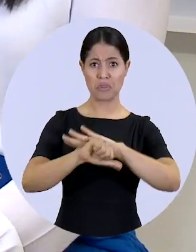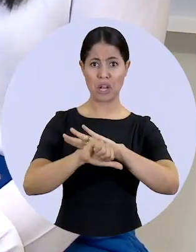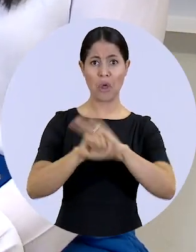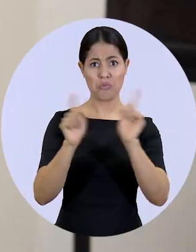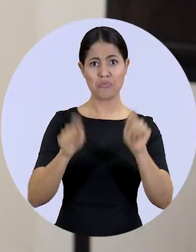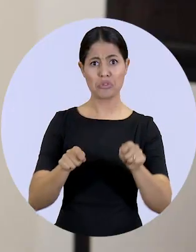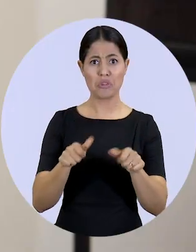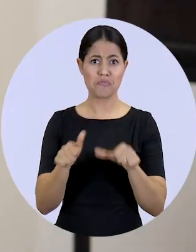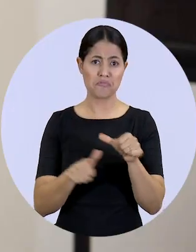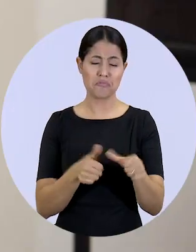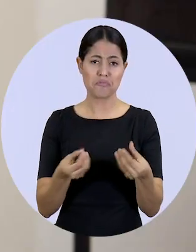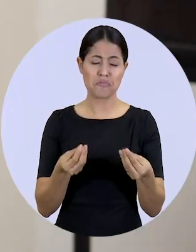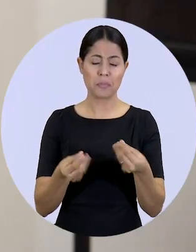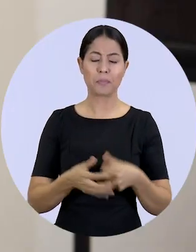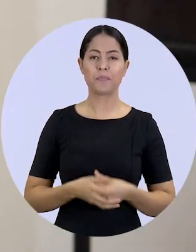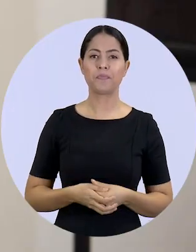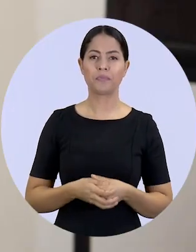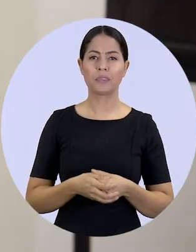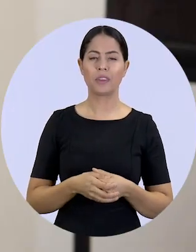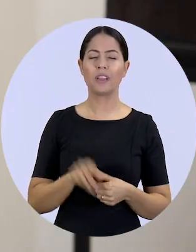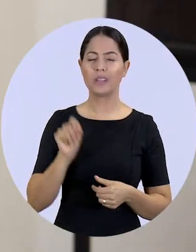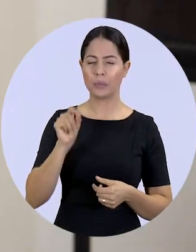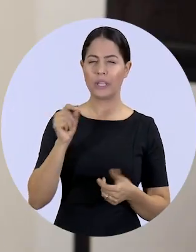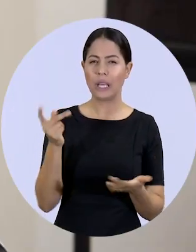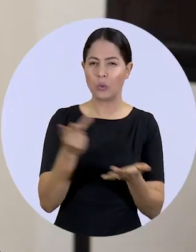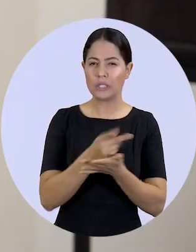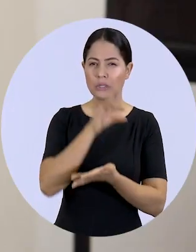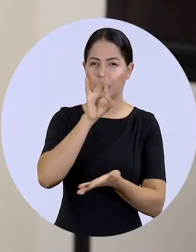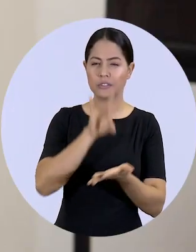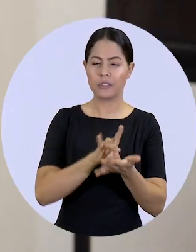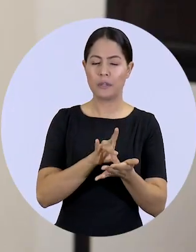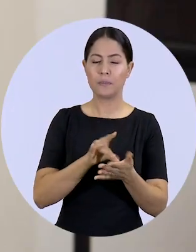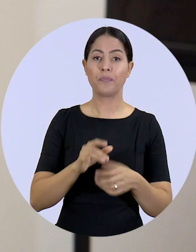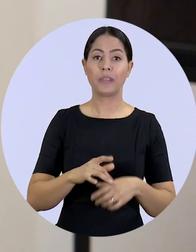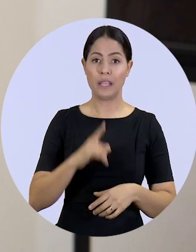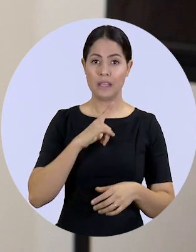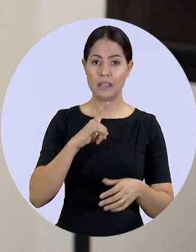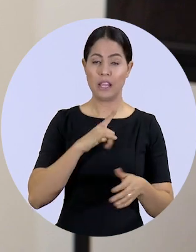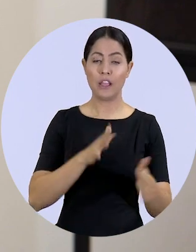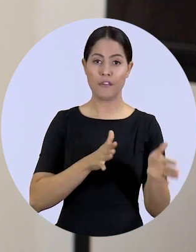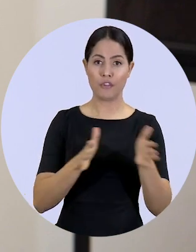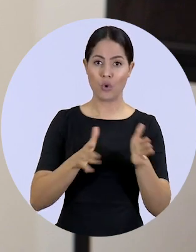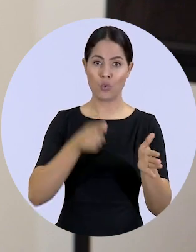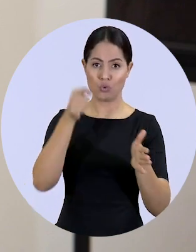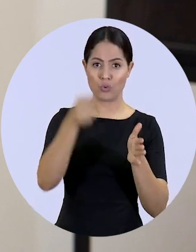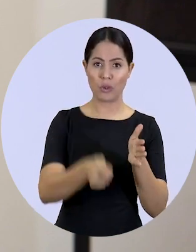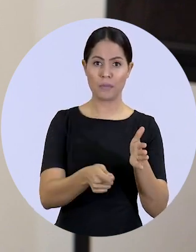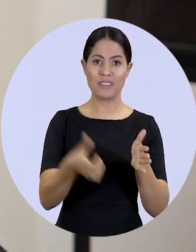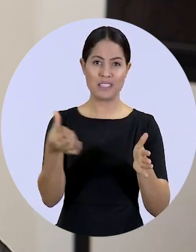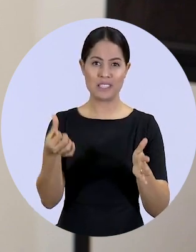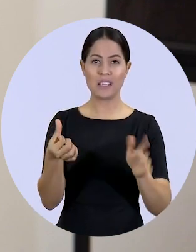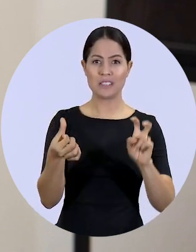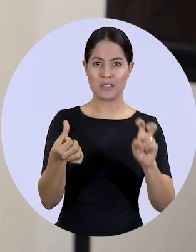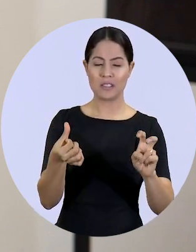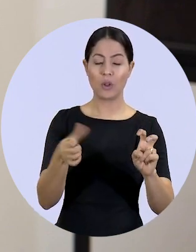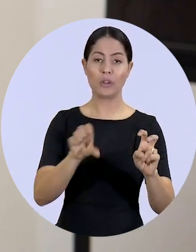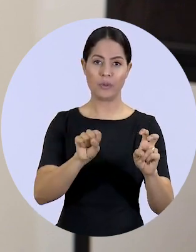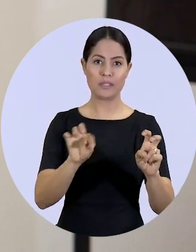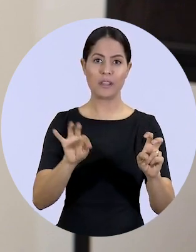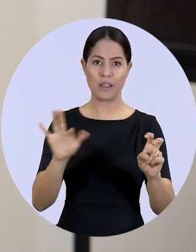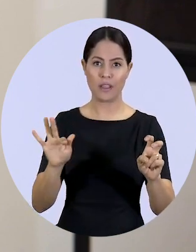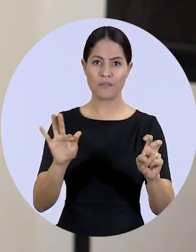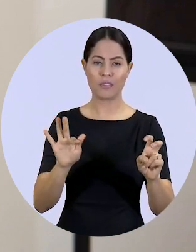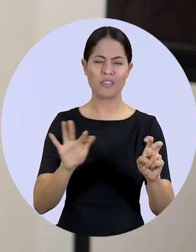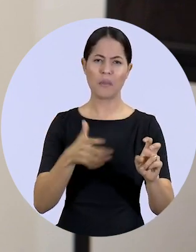penal? O que aconteceu? Após o julgamento do Supremo Tribunal, que por 6-5, na realidade eu nem acho que mudou